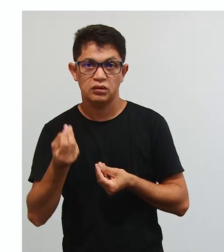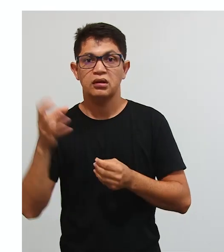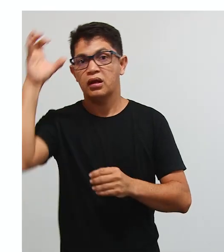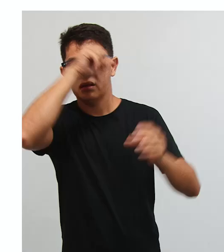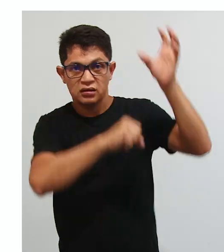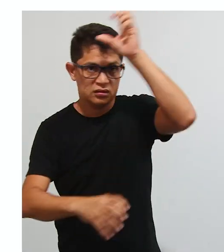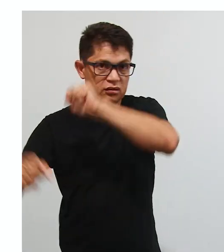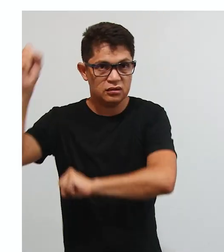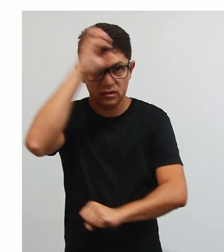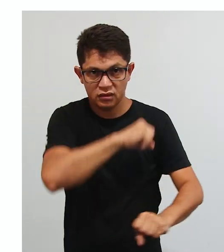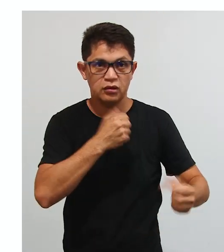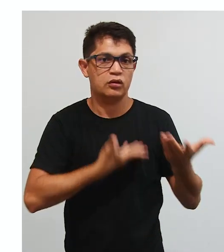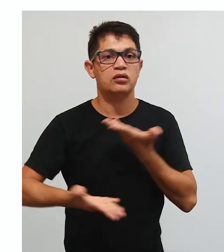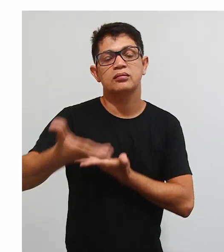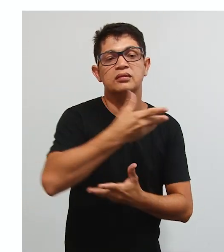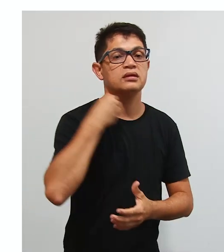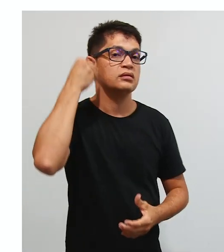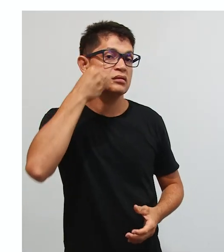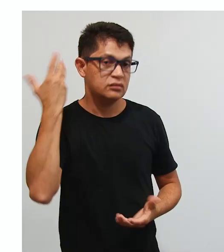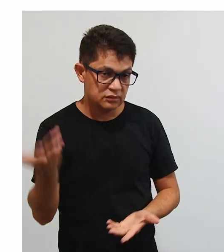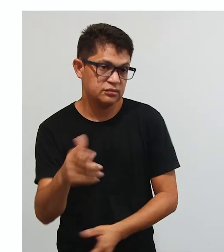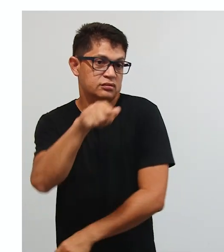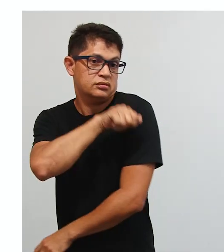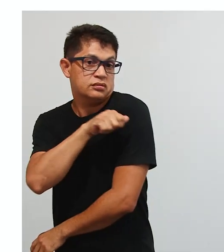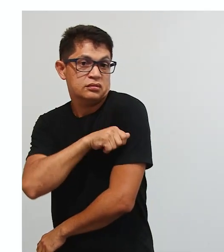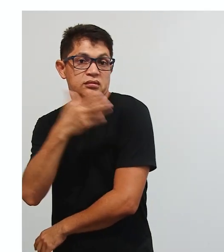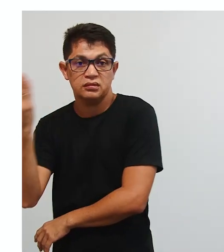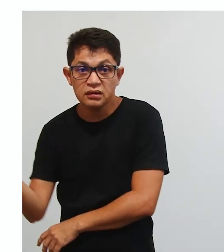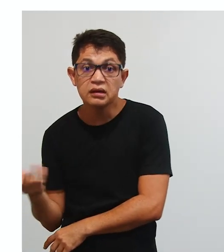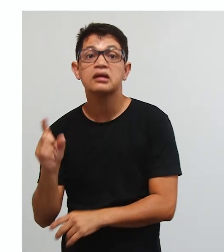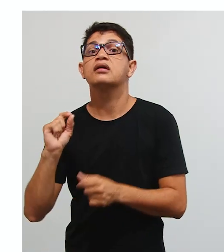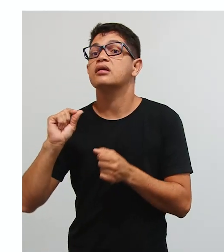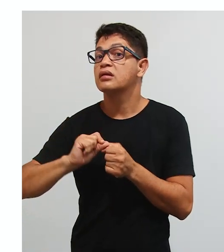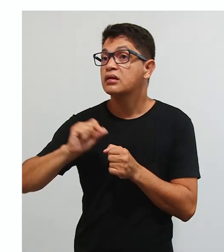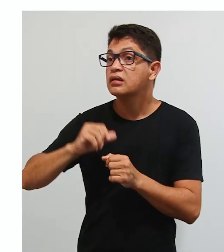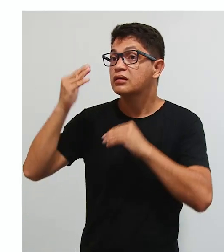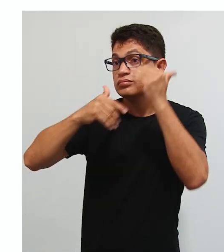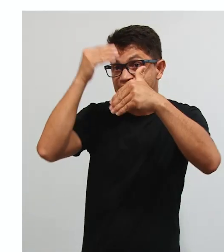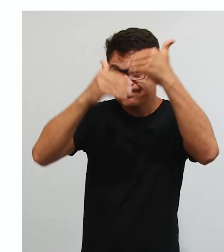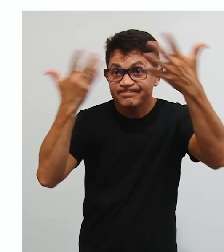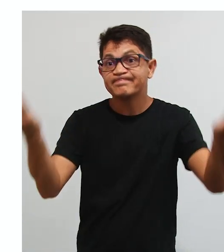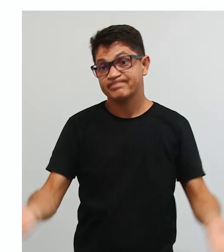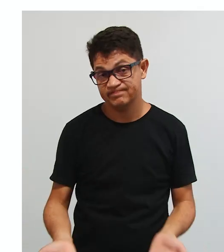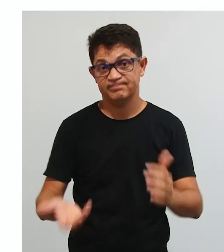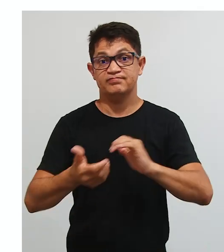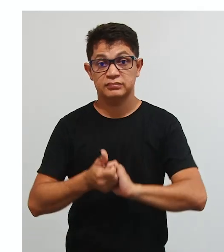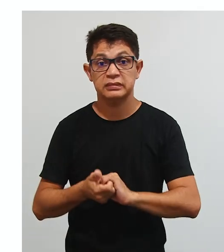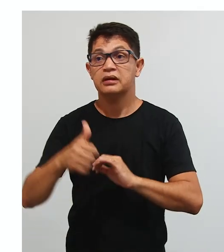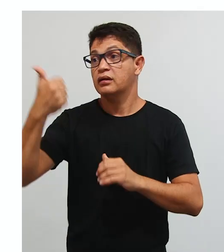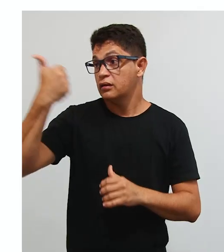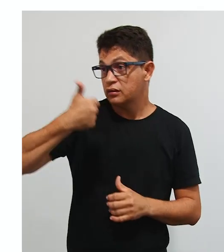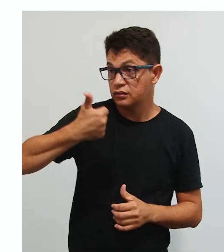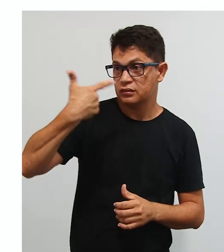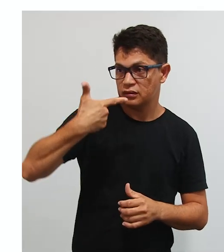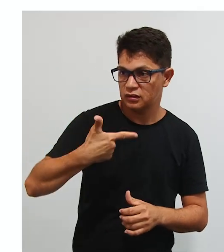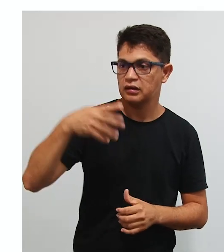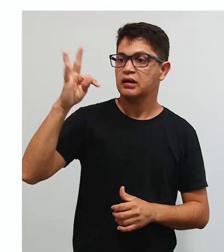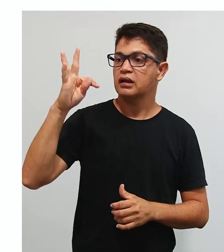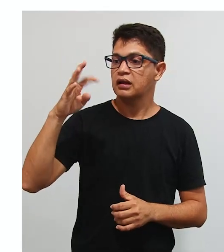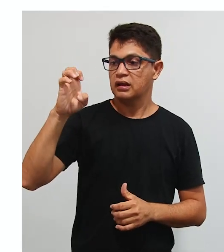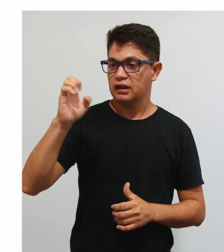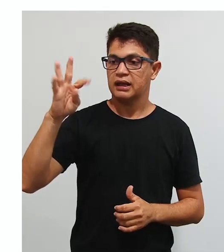das aprendizagens essenciais a todos os alunos. O que eles devem desenvolver ao longo das etapas